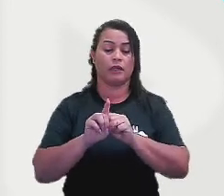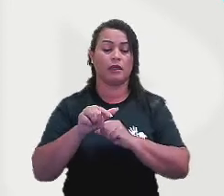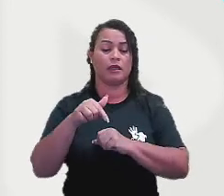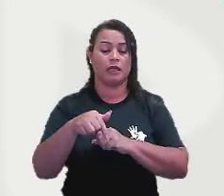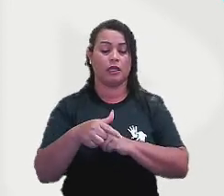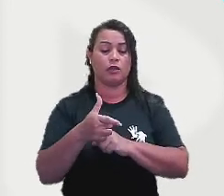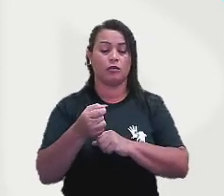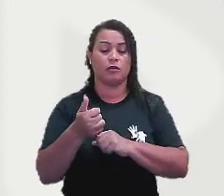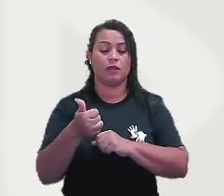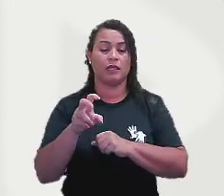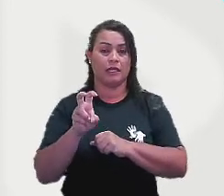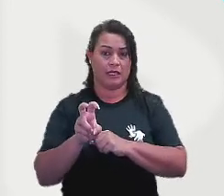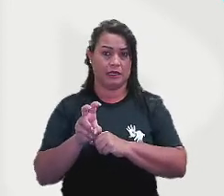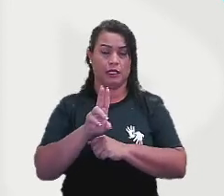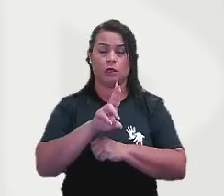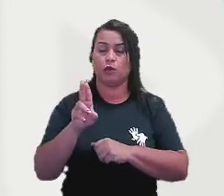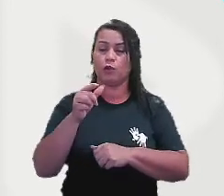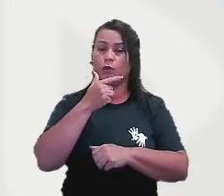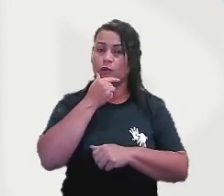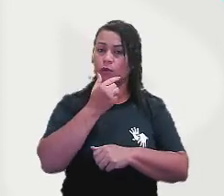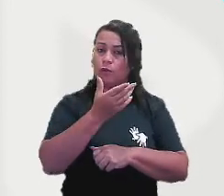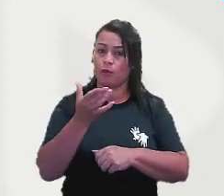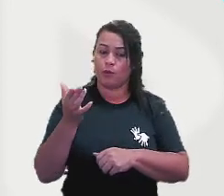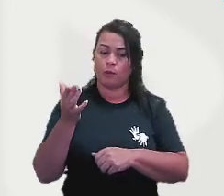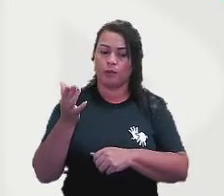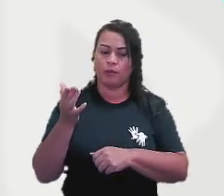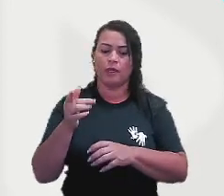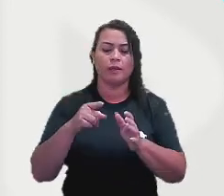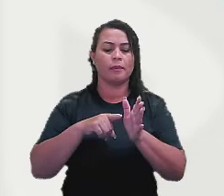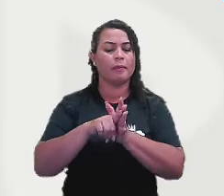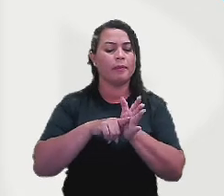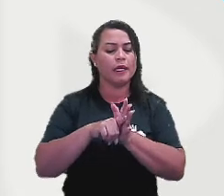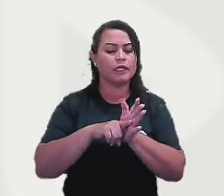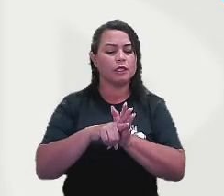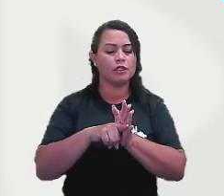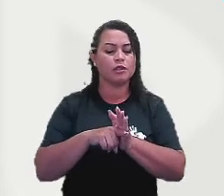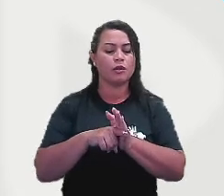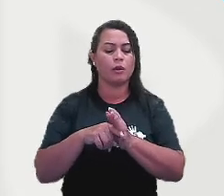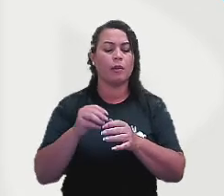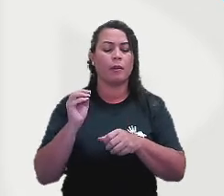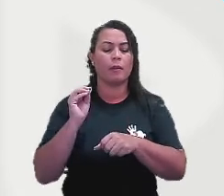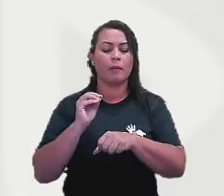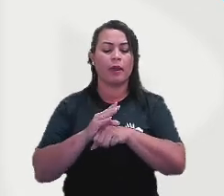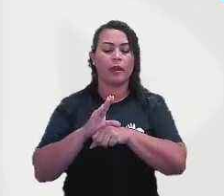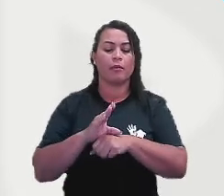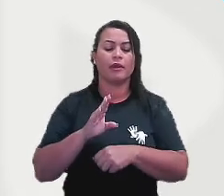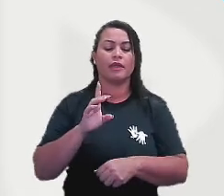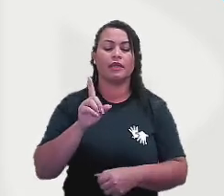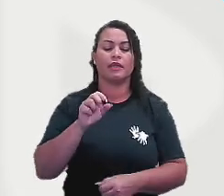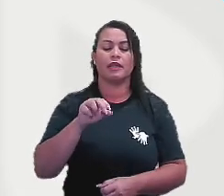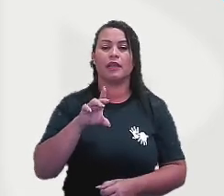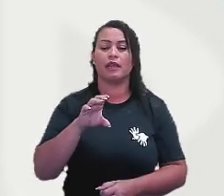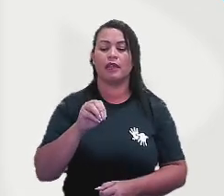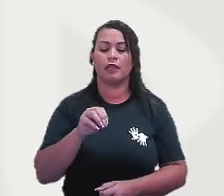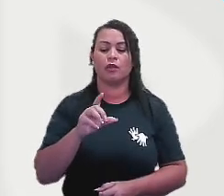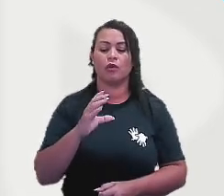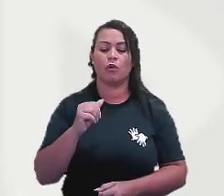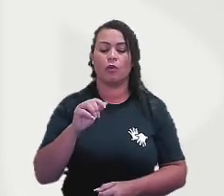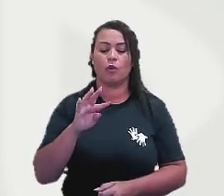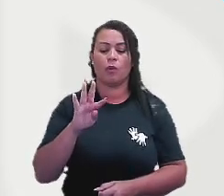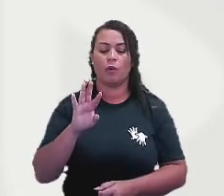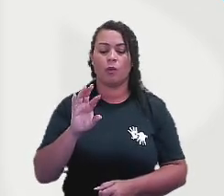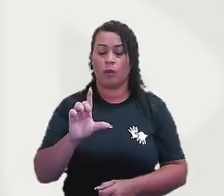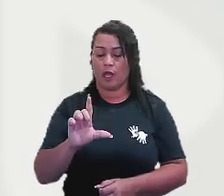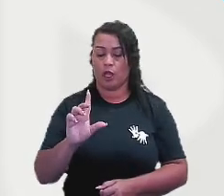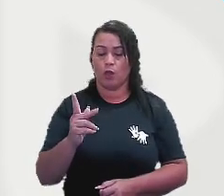9/7/2015, e a pessoa que fez essa reportagem, que pesquisou para publicar, Danilo Coelho. Essa foto aí é da